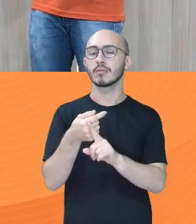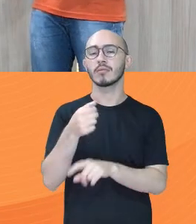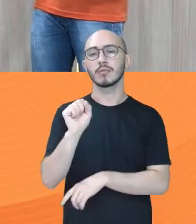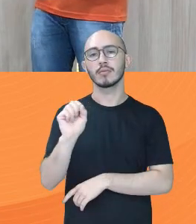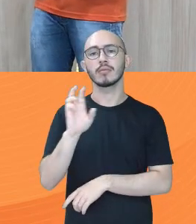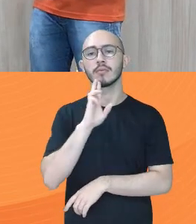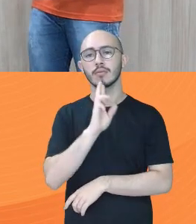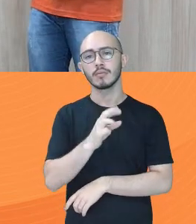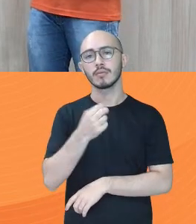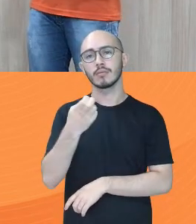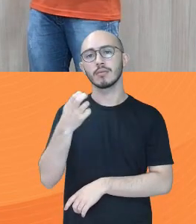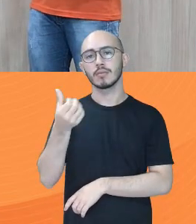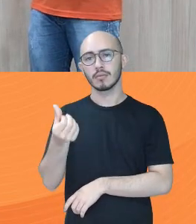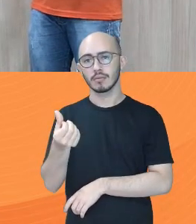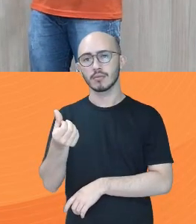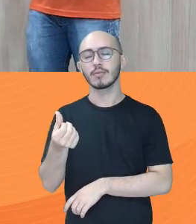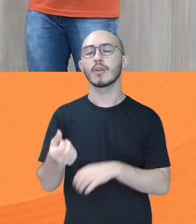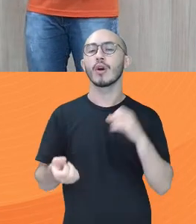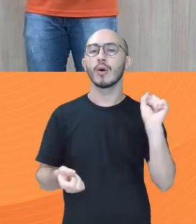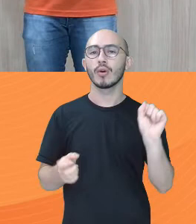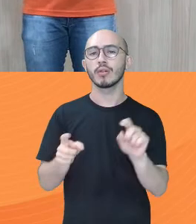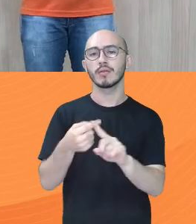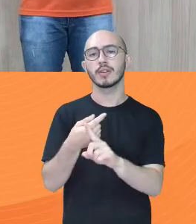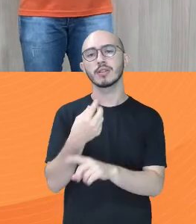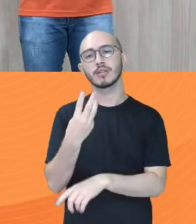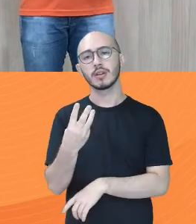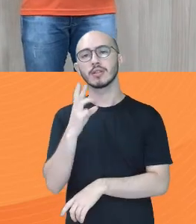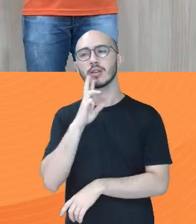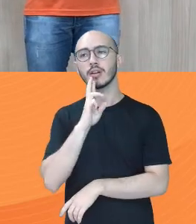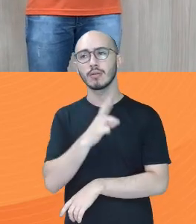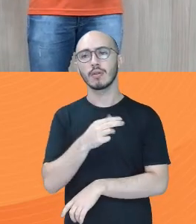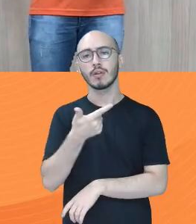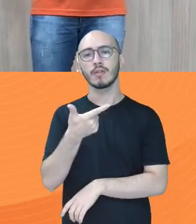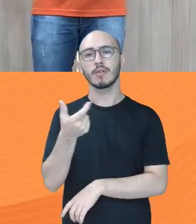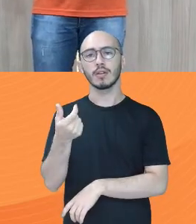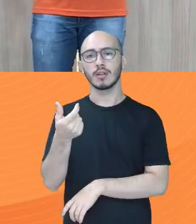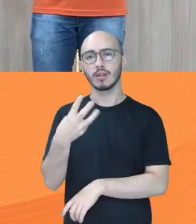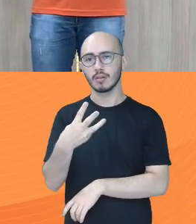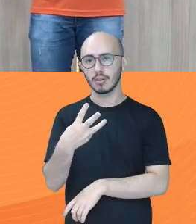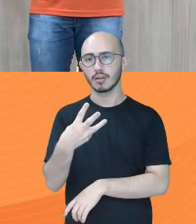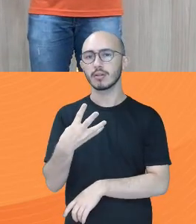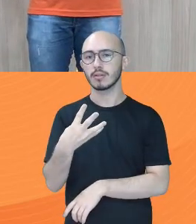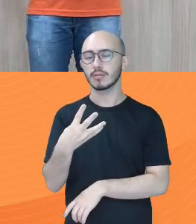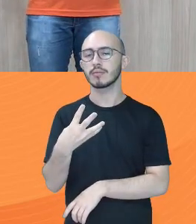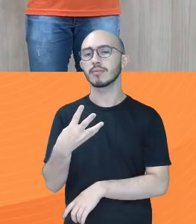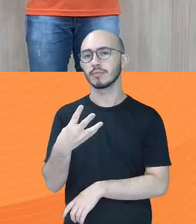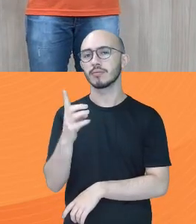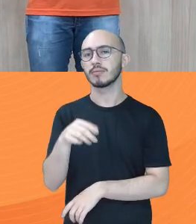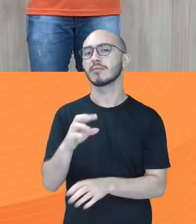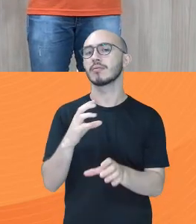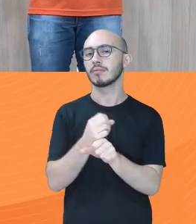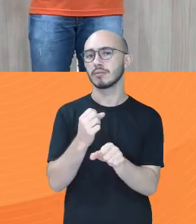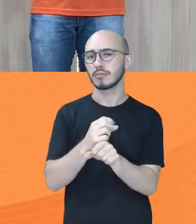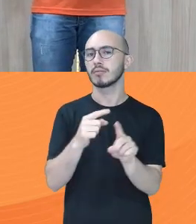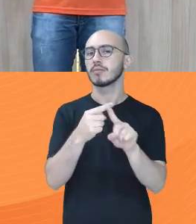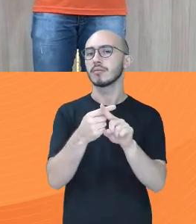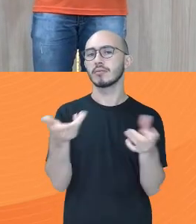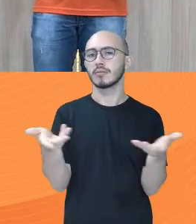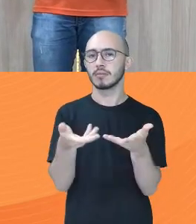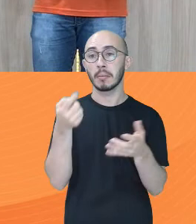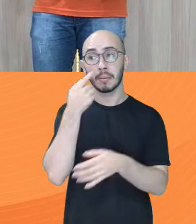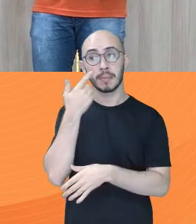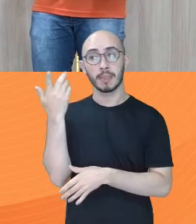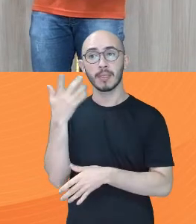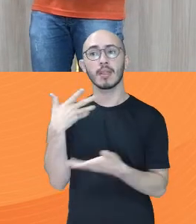igual a 56 e 8 vezes 3 é igual a 24. Efetuei as multiplicações aí e eu